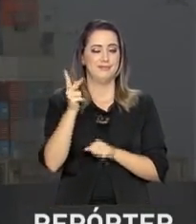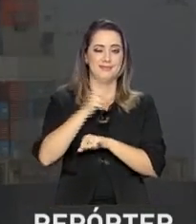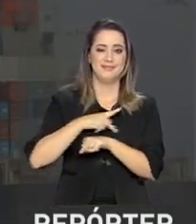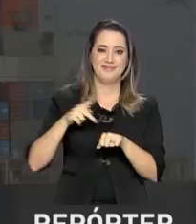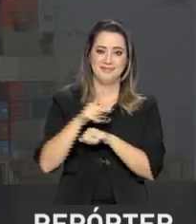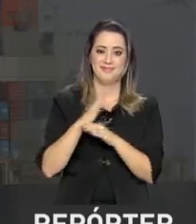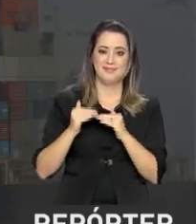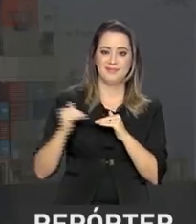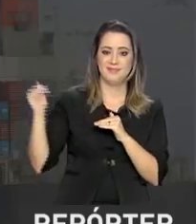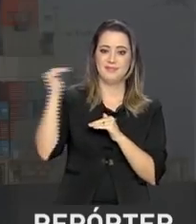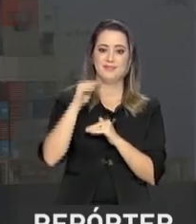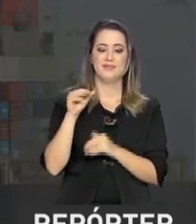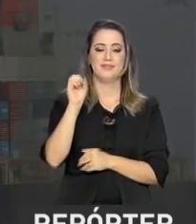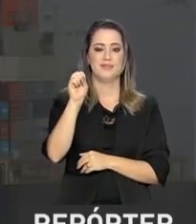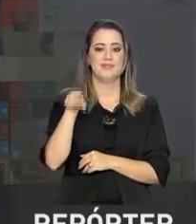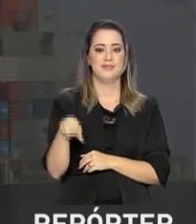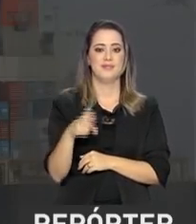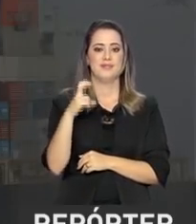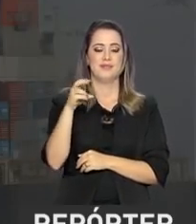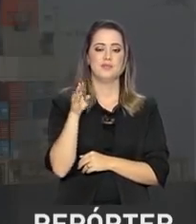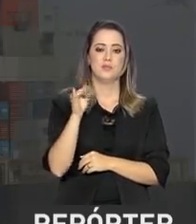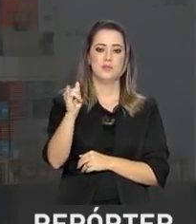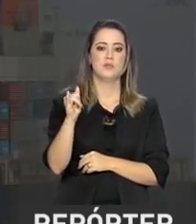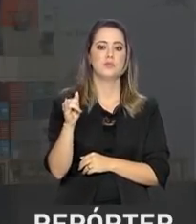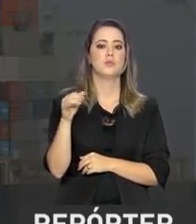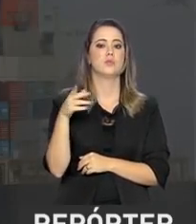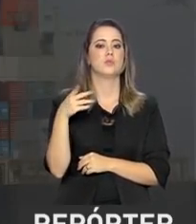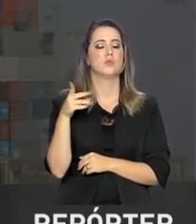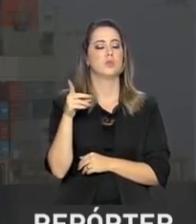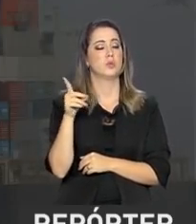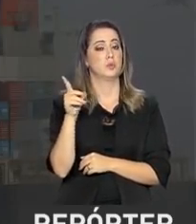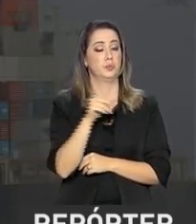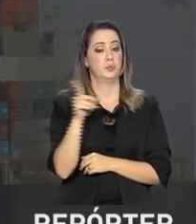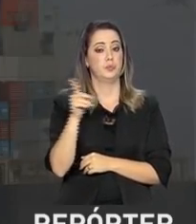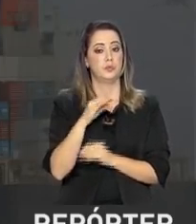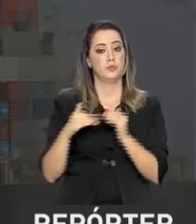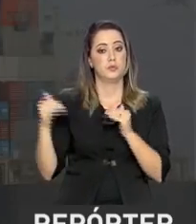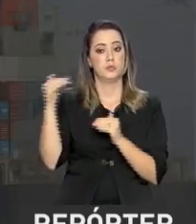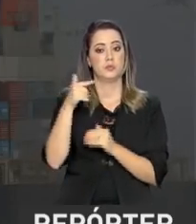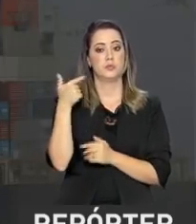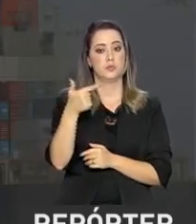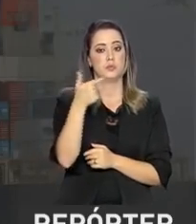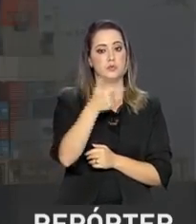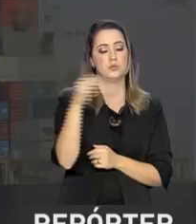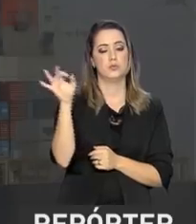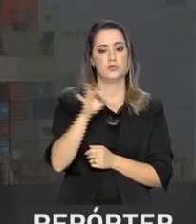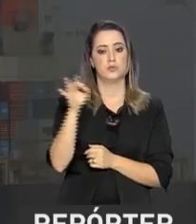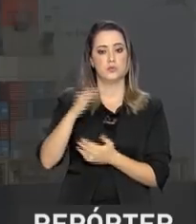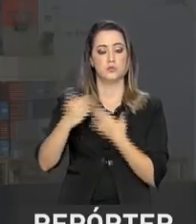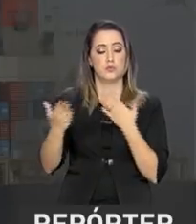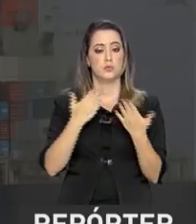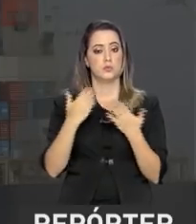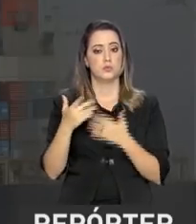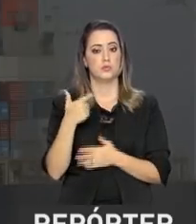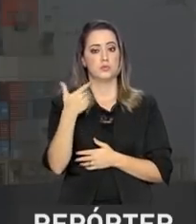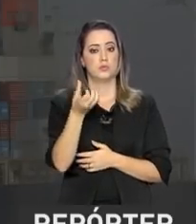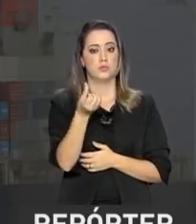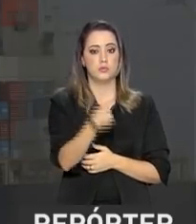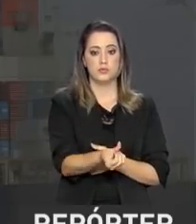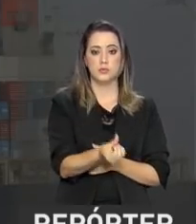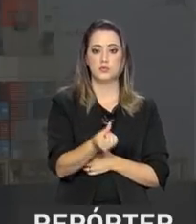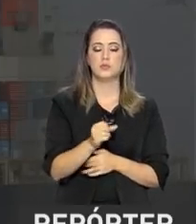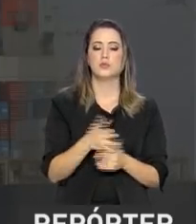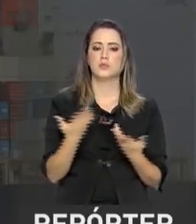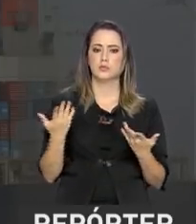superou os 8 bilhões de dólares no ano passado a alta de 22% em relação a 2006